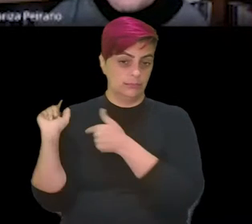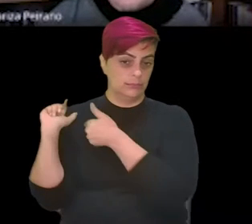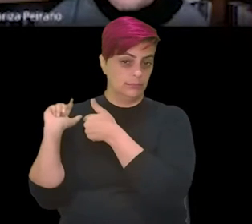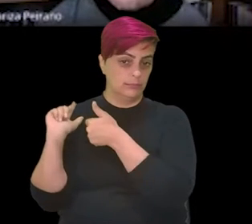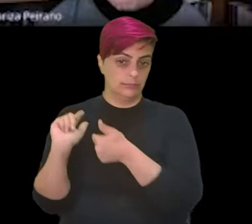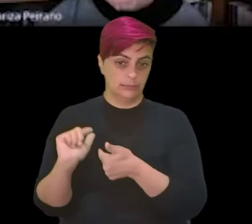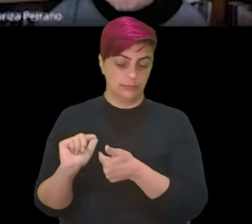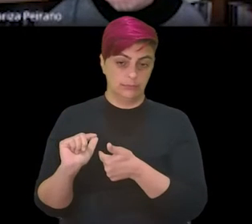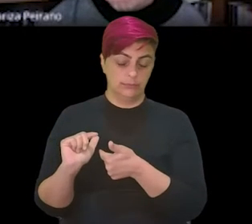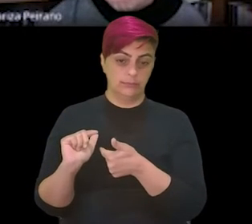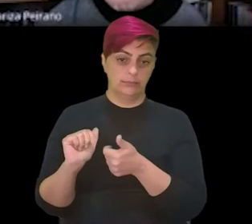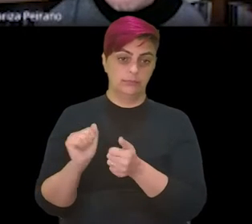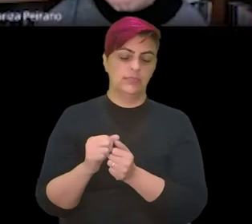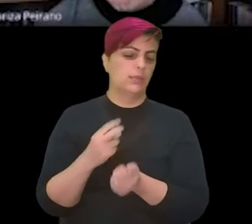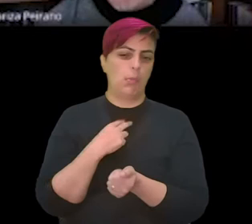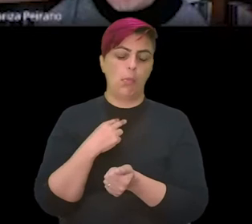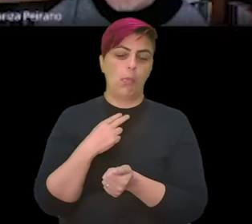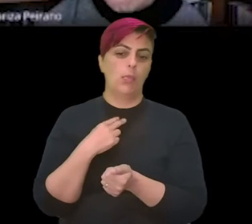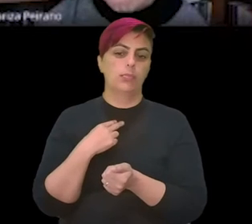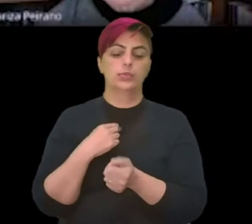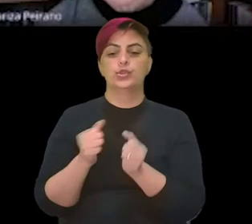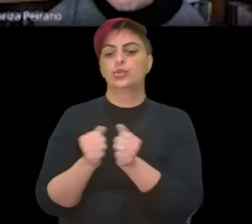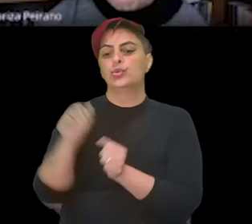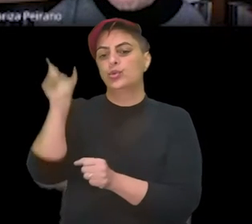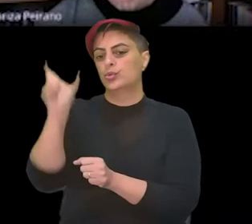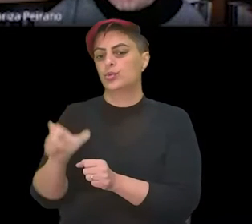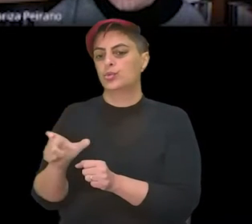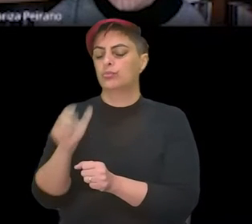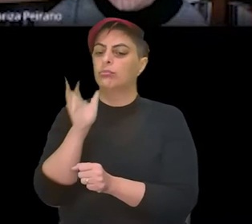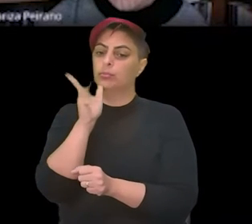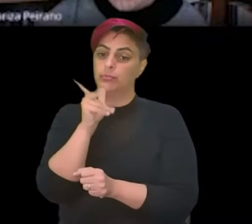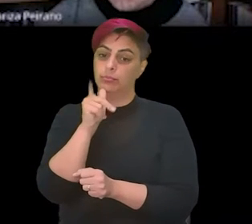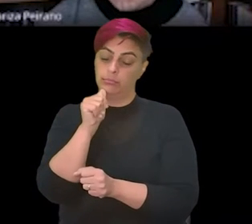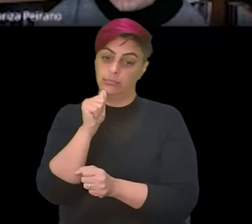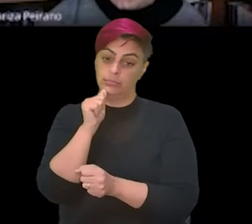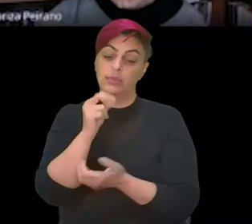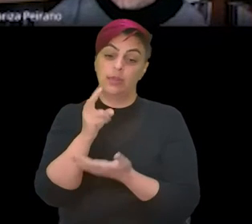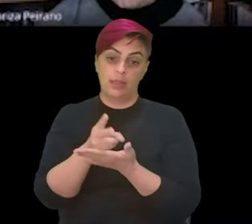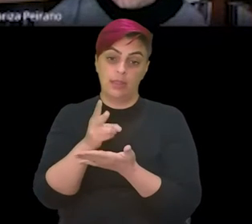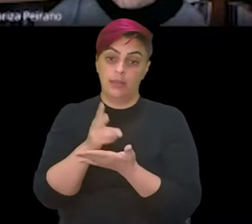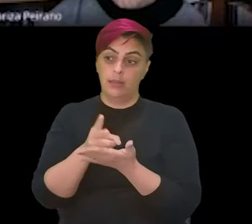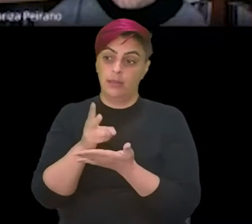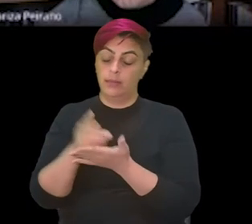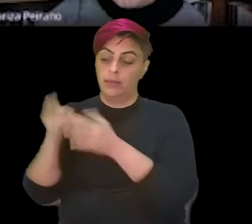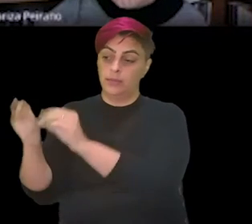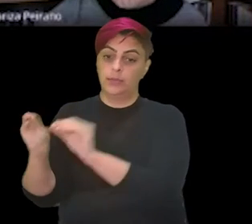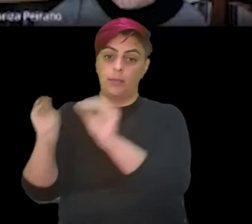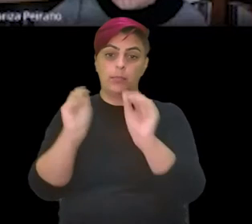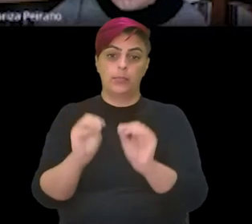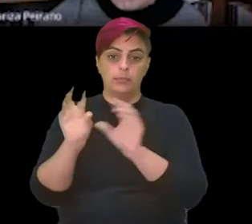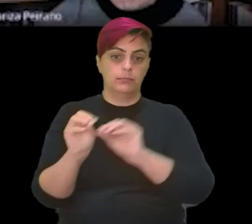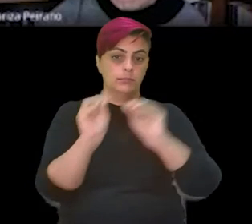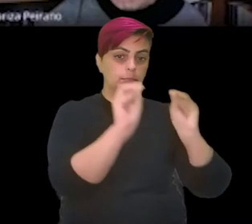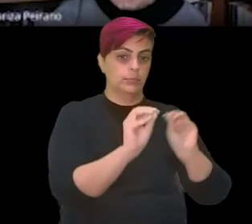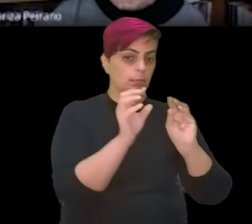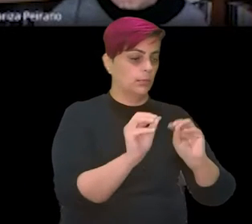deveriam ficar na posse de alguém por muito tempo, mas ser passados adiante, o que os fazia estar sempre